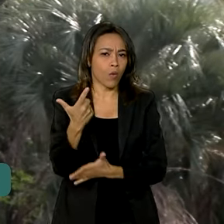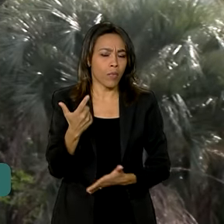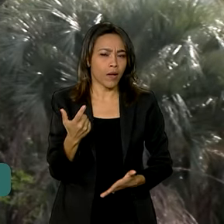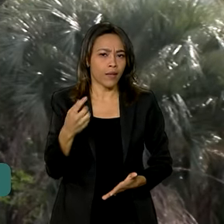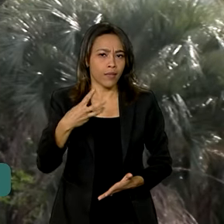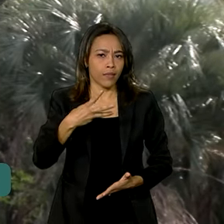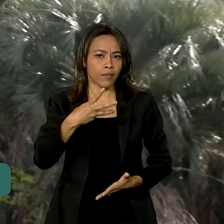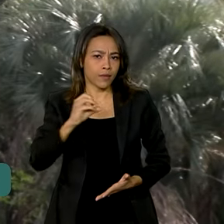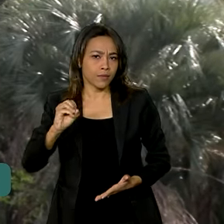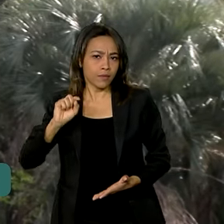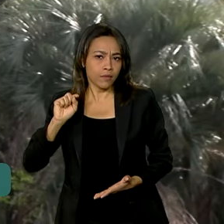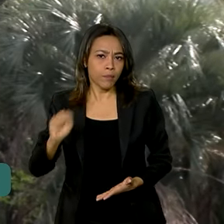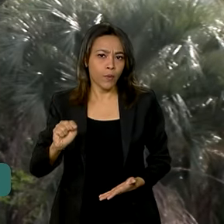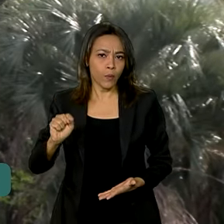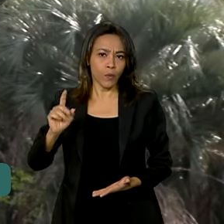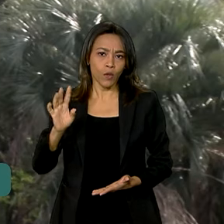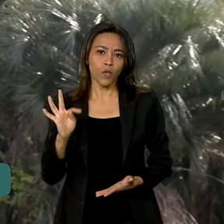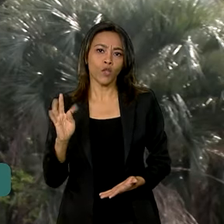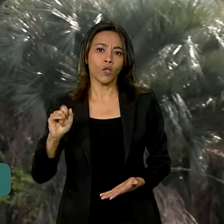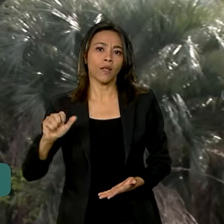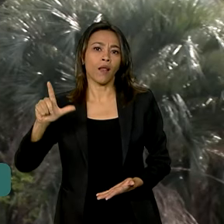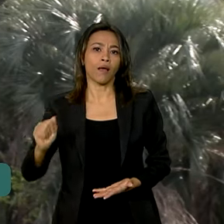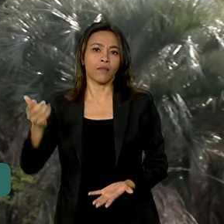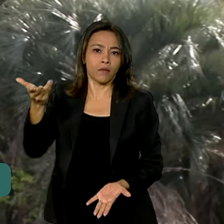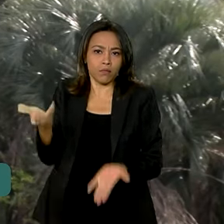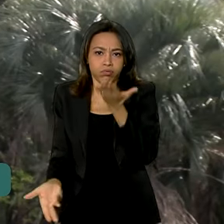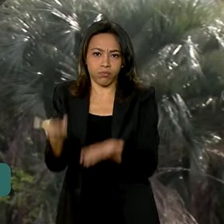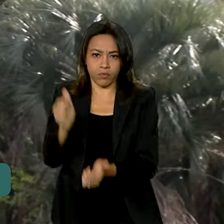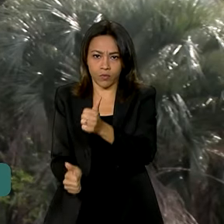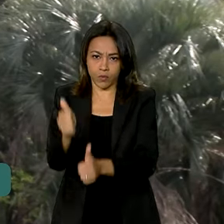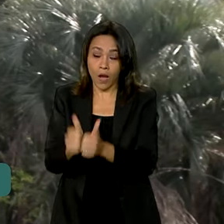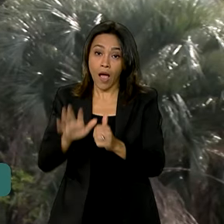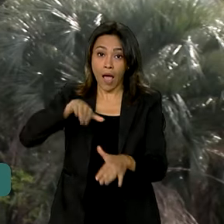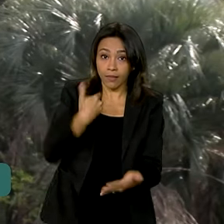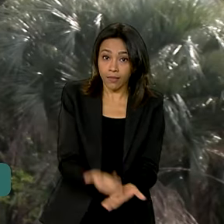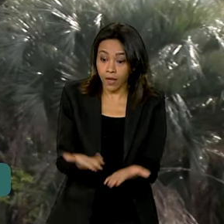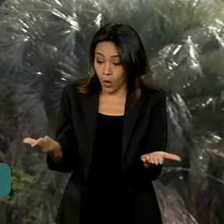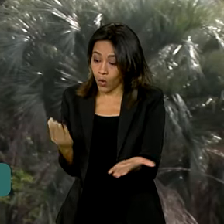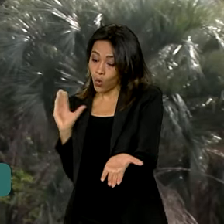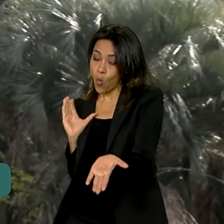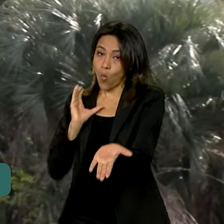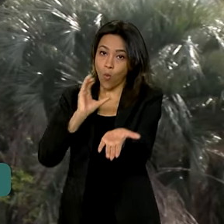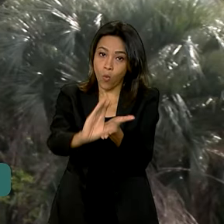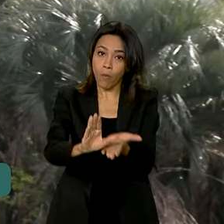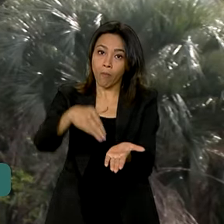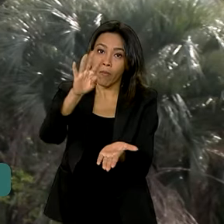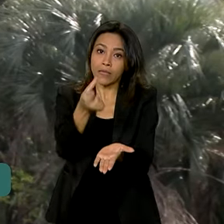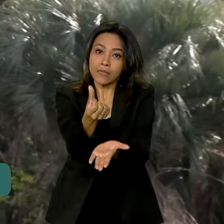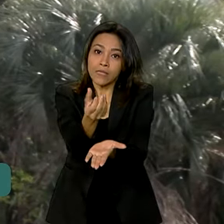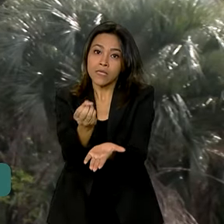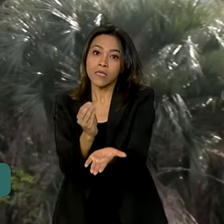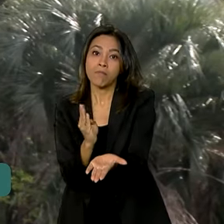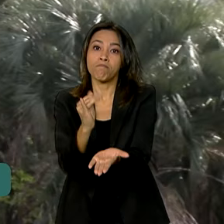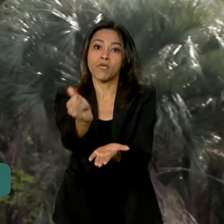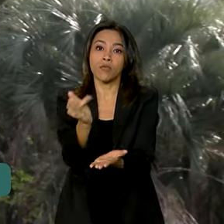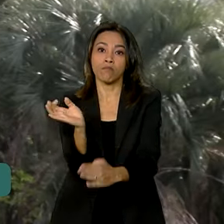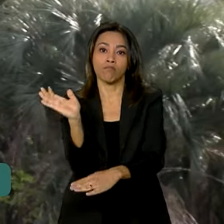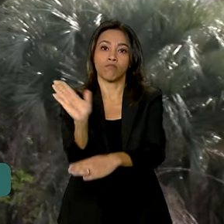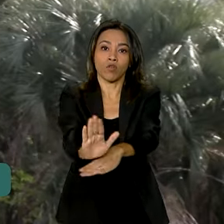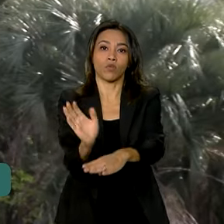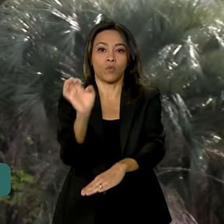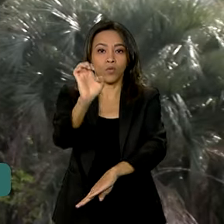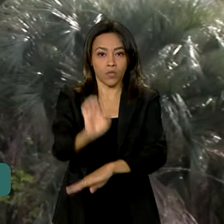300 mil toneladas. Até aqui, o governo já investiu mais de 60 bilhões de reais no estado. Ontem,